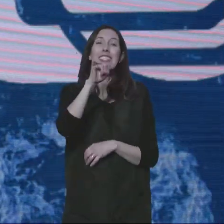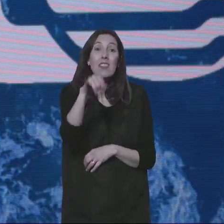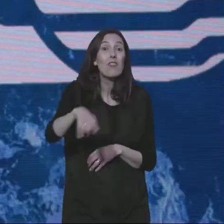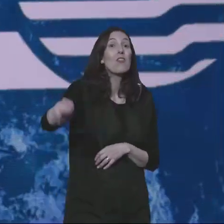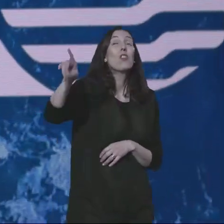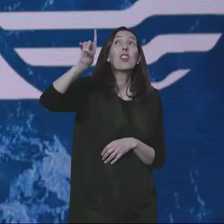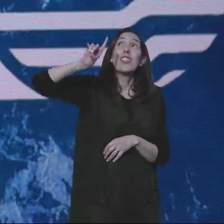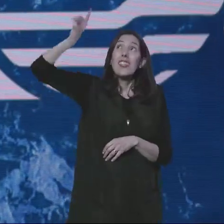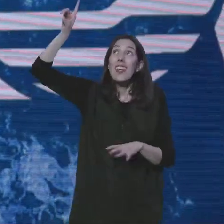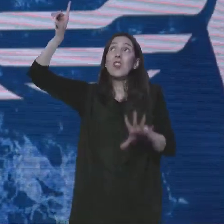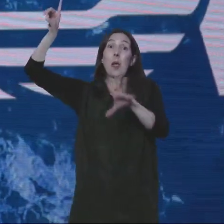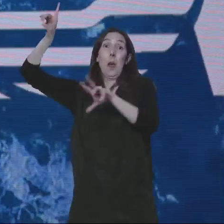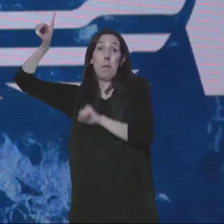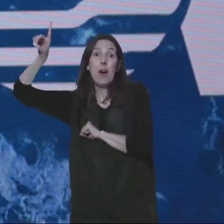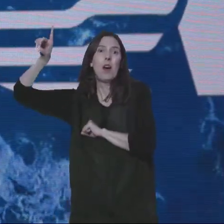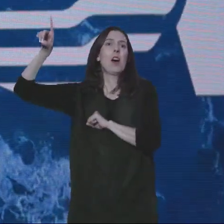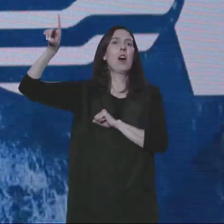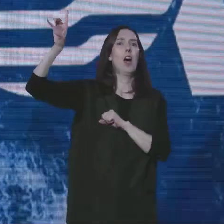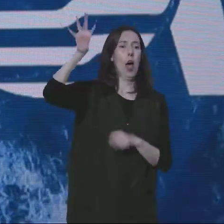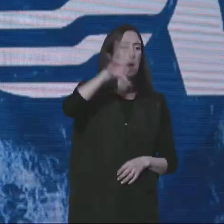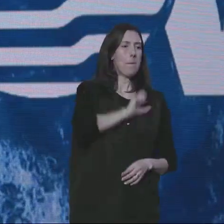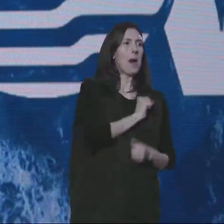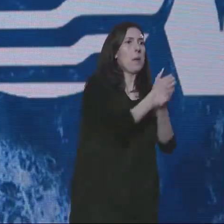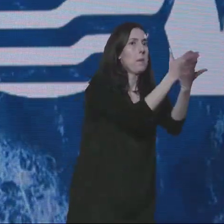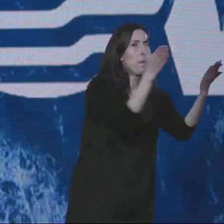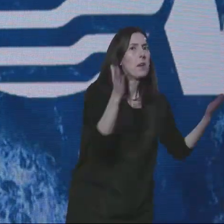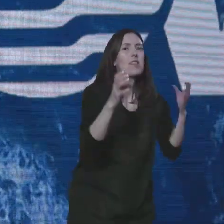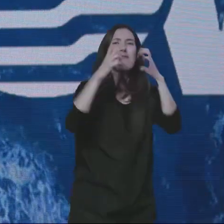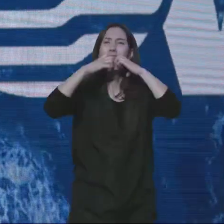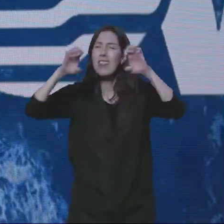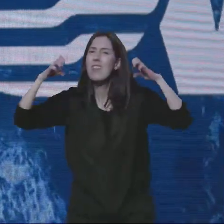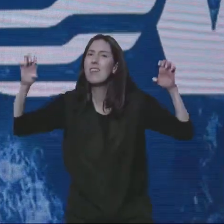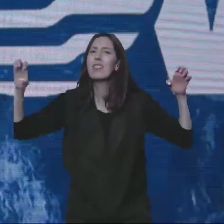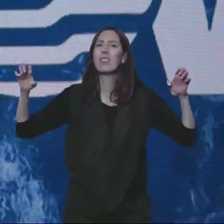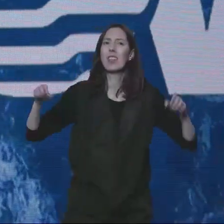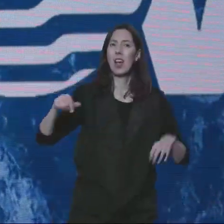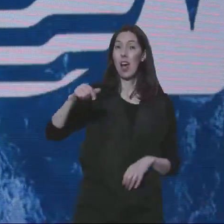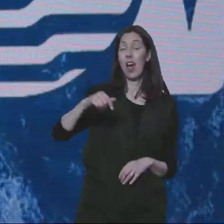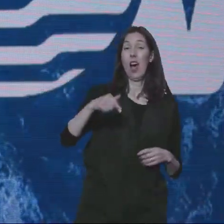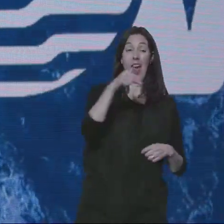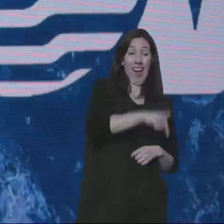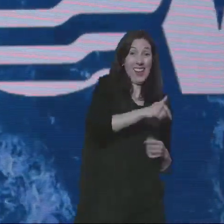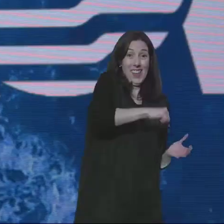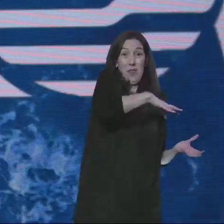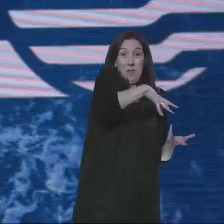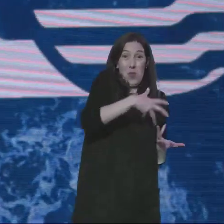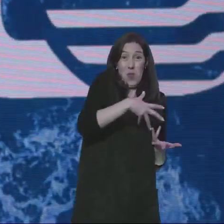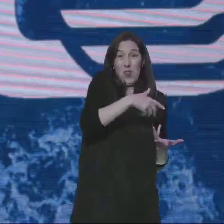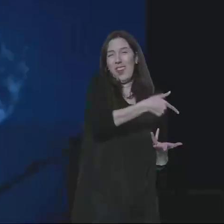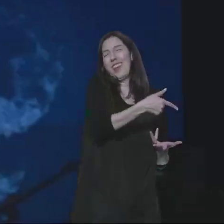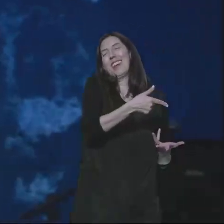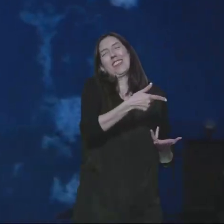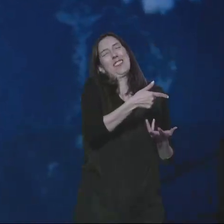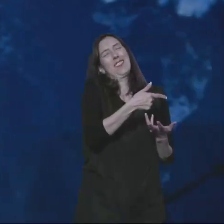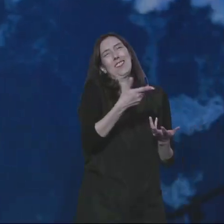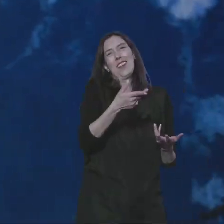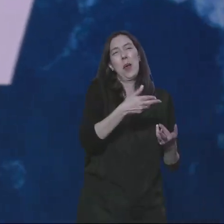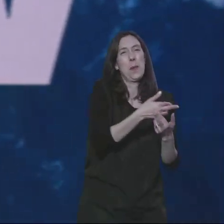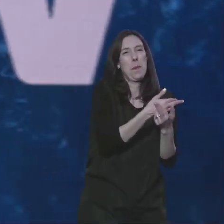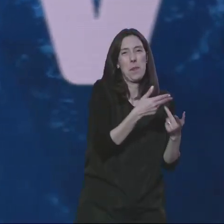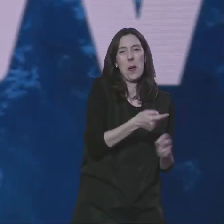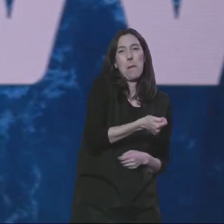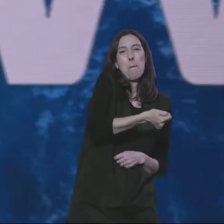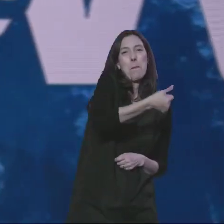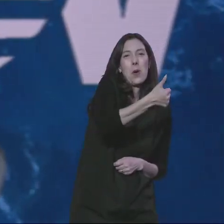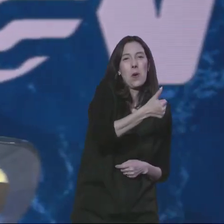amar Deus, amar o próximo e pregar o evangelho, isso aqui que você viveu não se compara com milhões e milhões e milhões